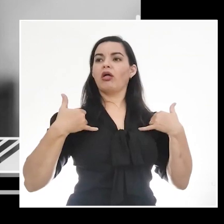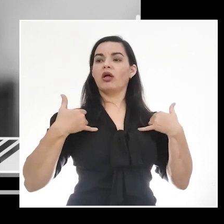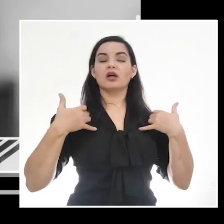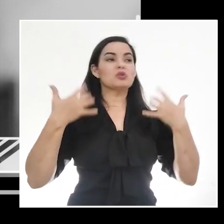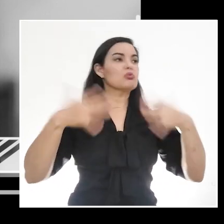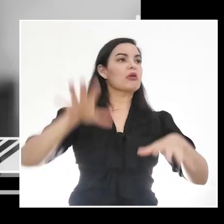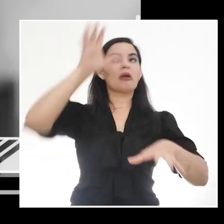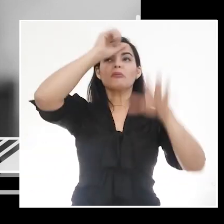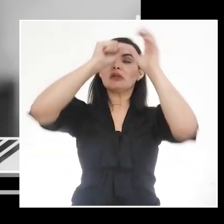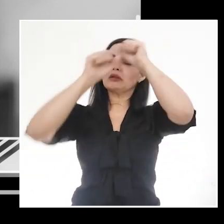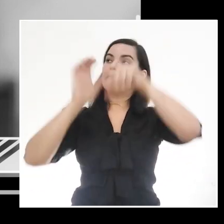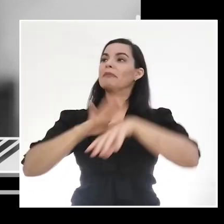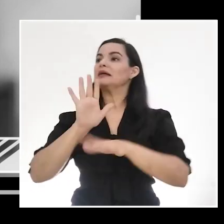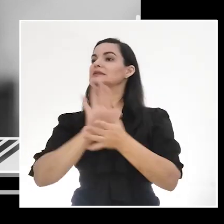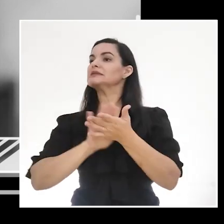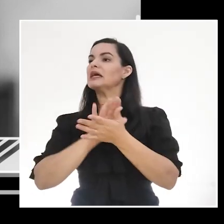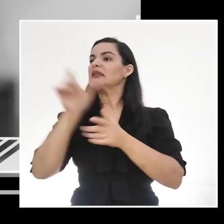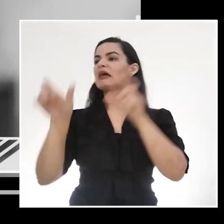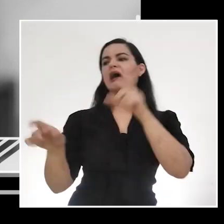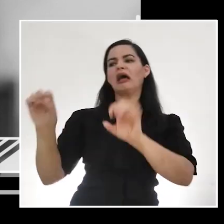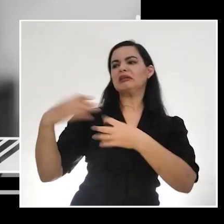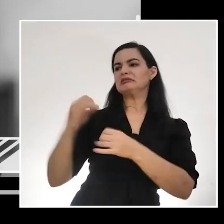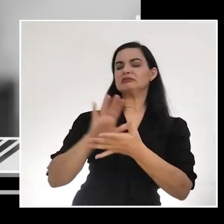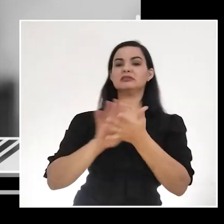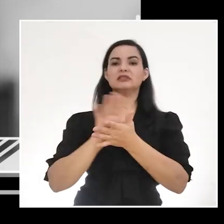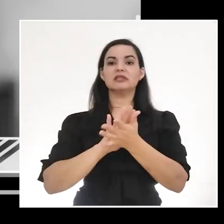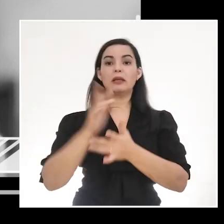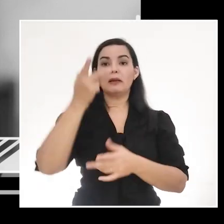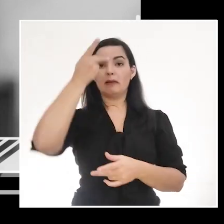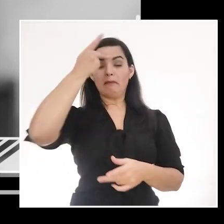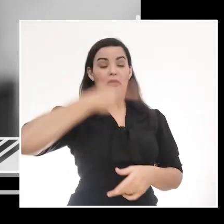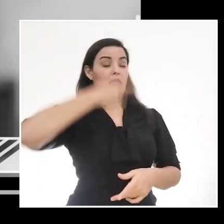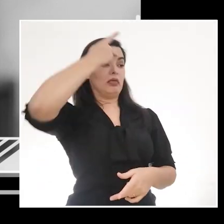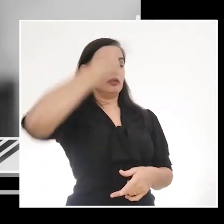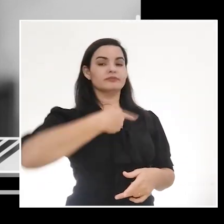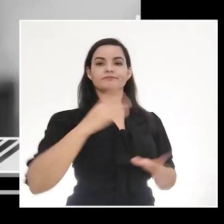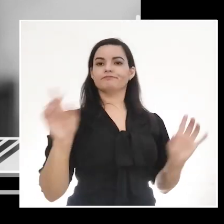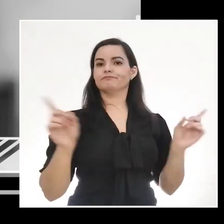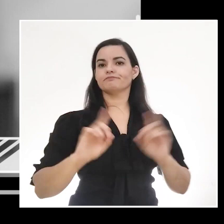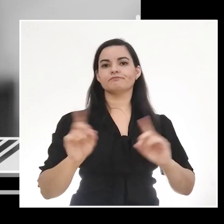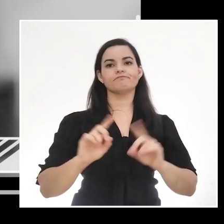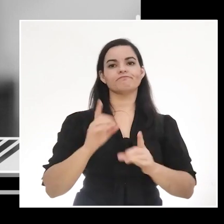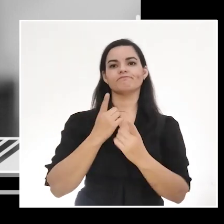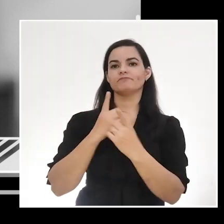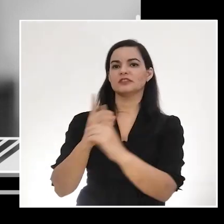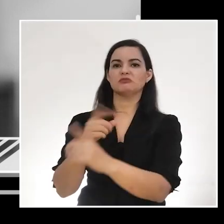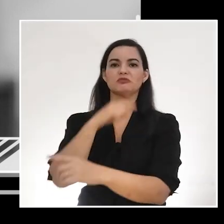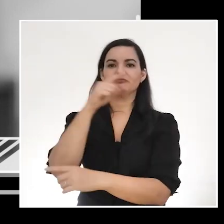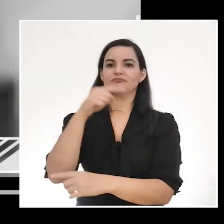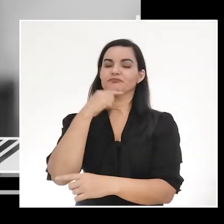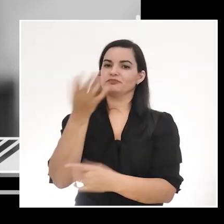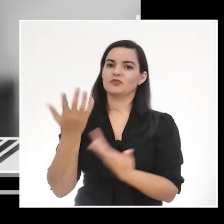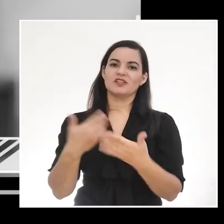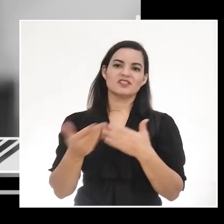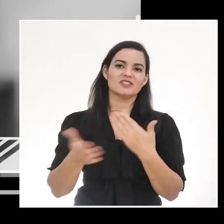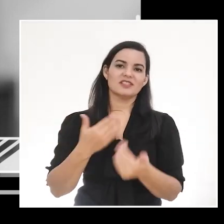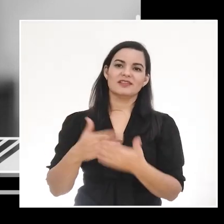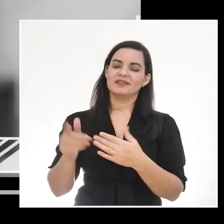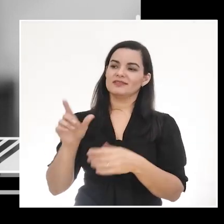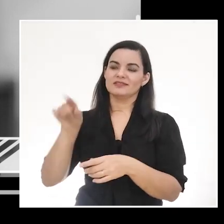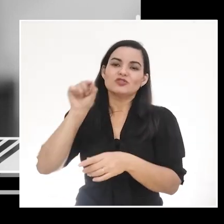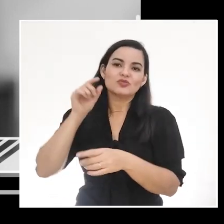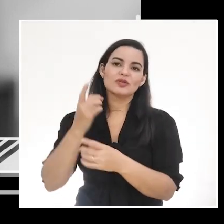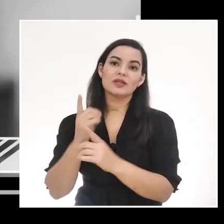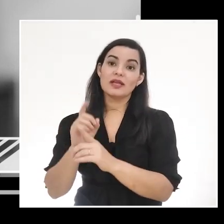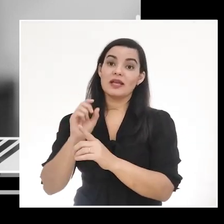você: pessoas orgulhosas, pessoas que não têm o que aprender com as outras, pessoas autossuficientes,